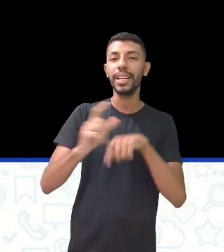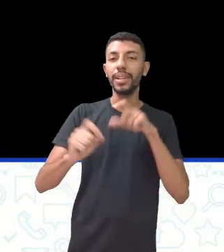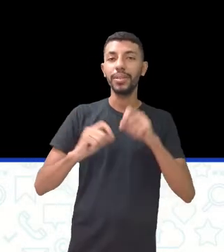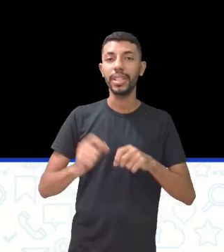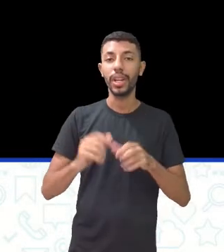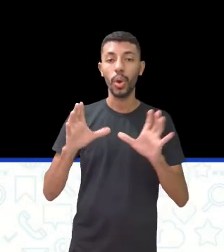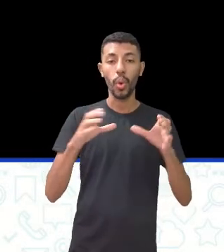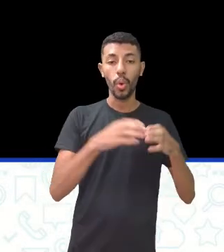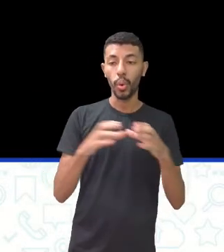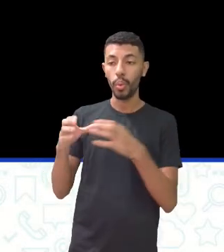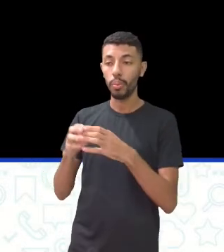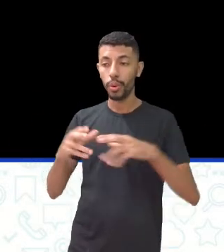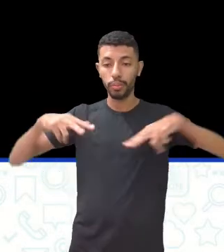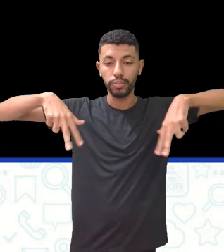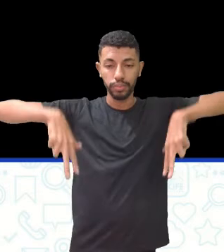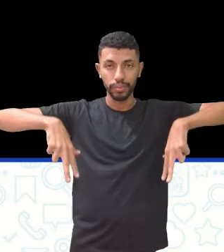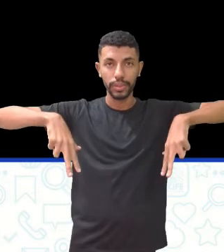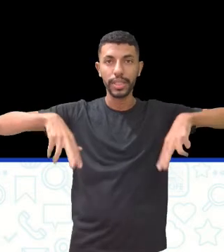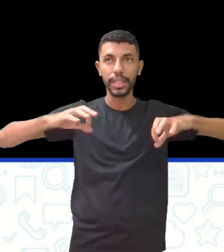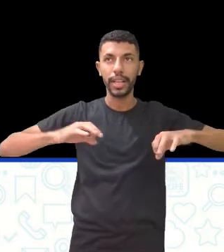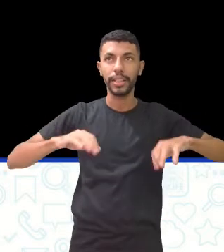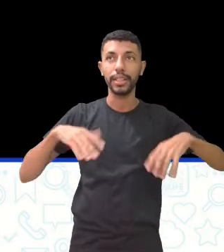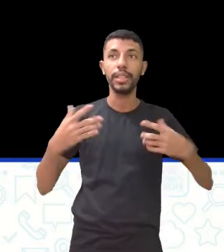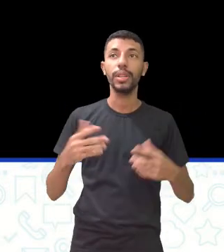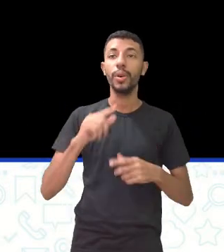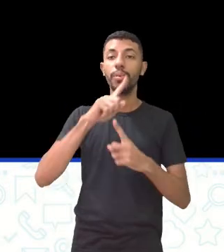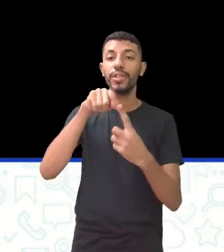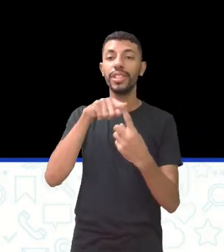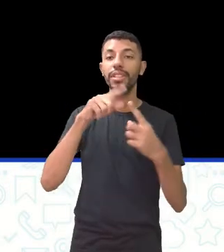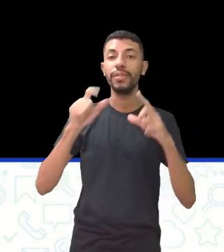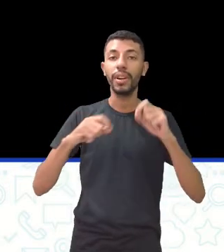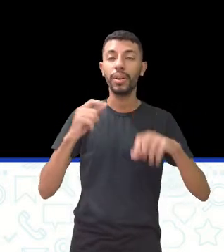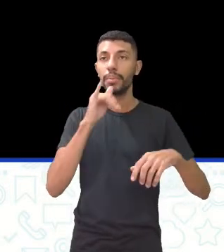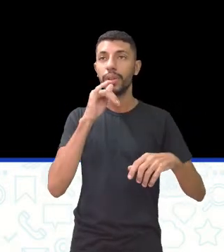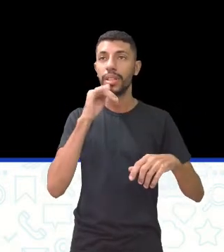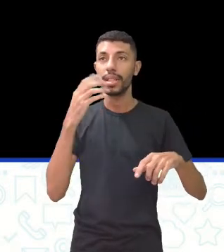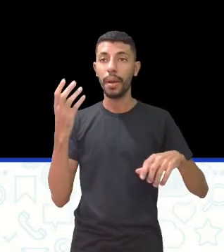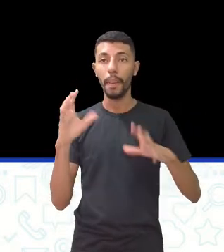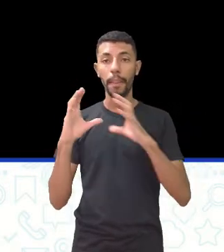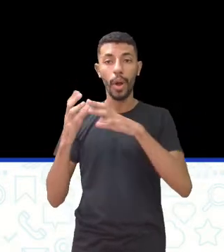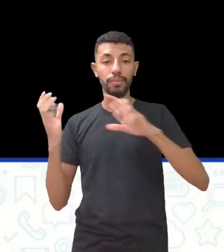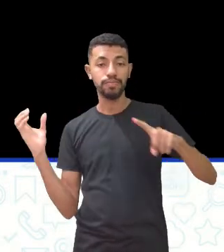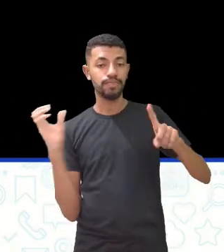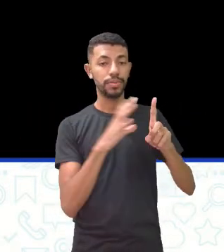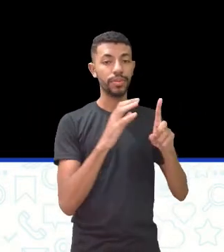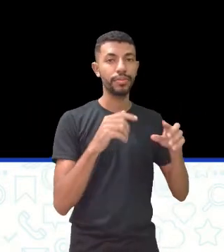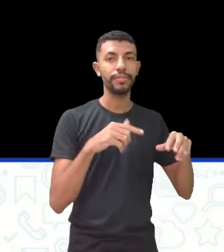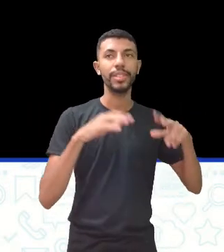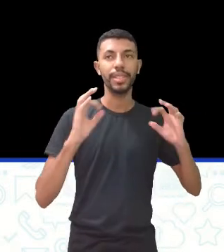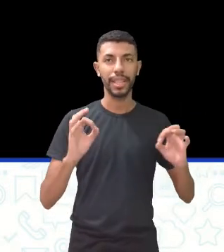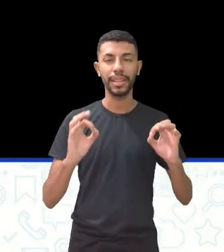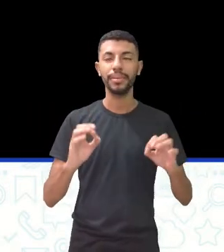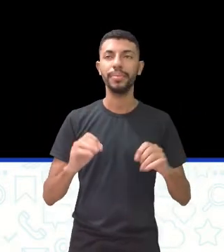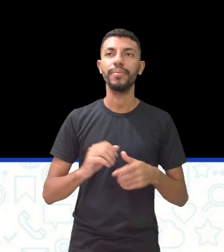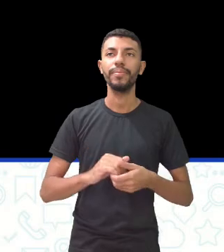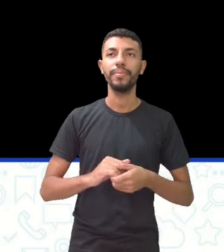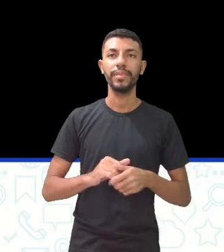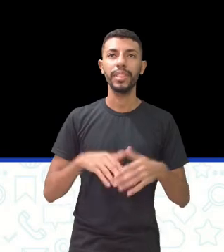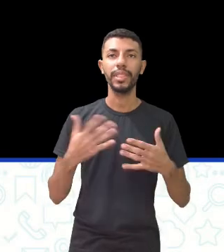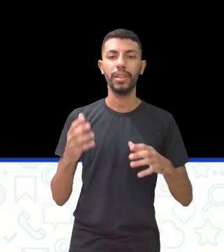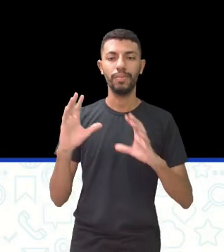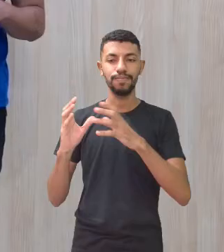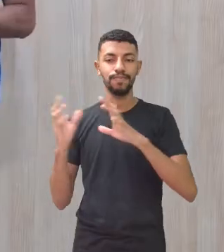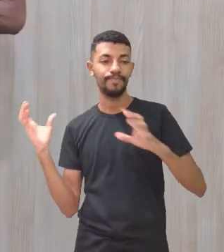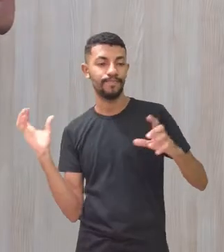cujo objetivo é eliminar o adversário atingindo-os, né? Ou seja, queimando os adversários com a bola. Então eu jogo lá a